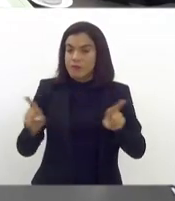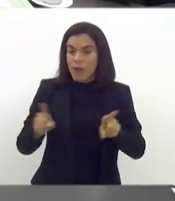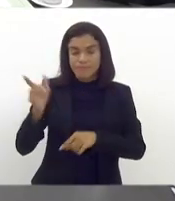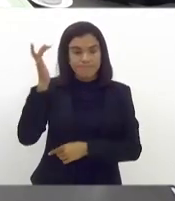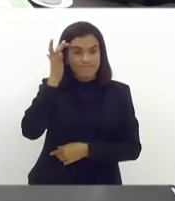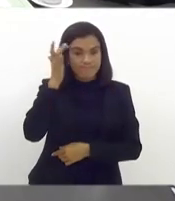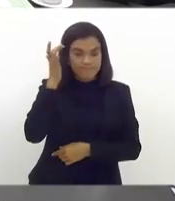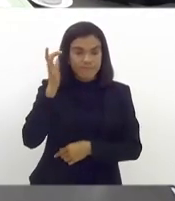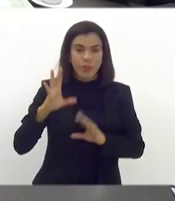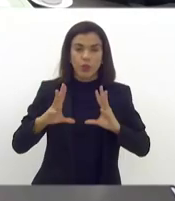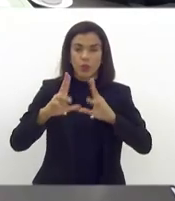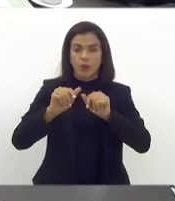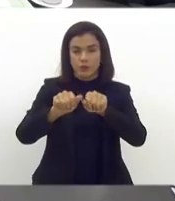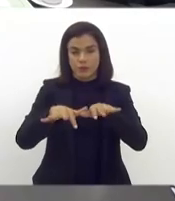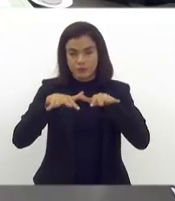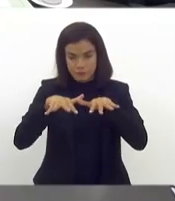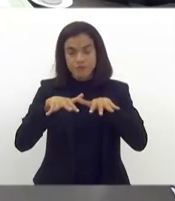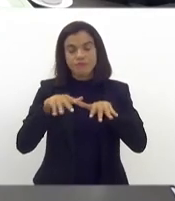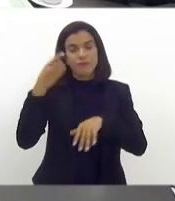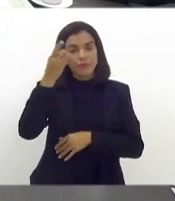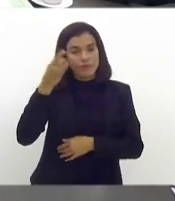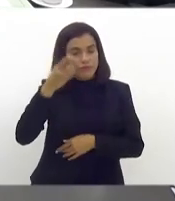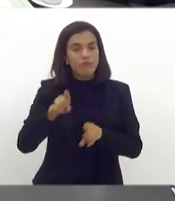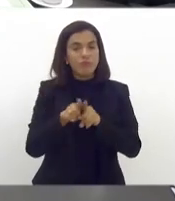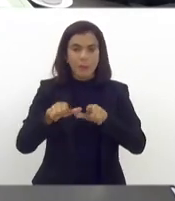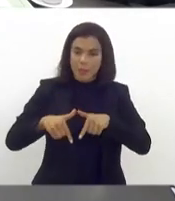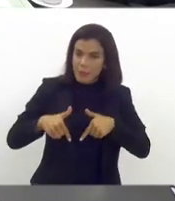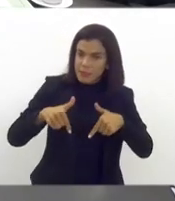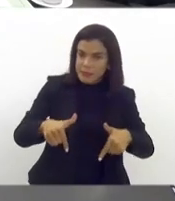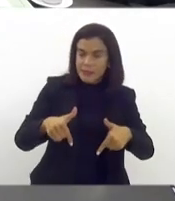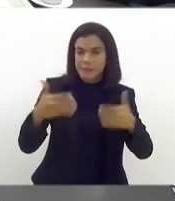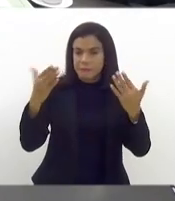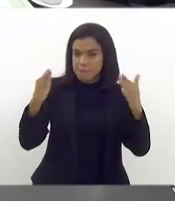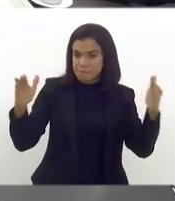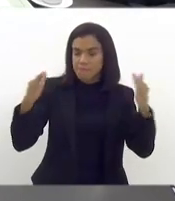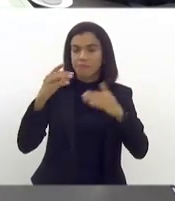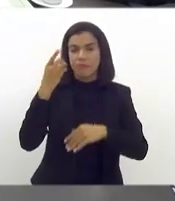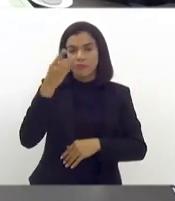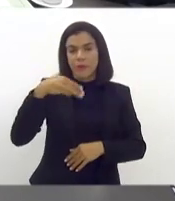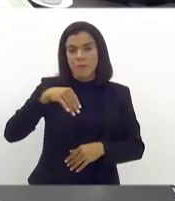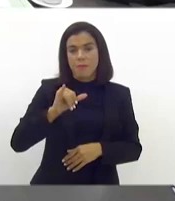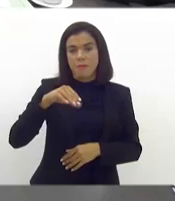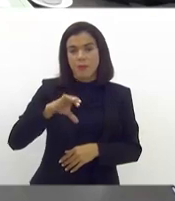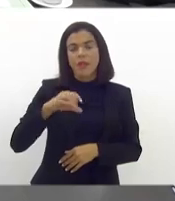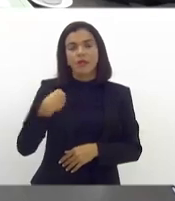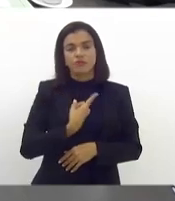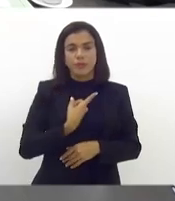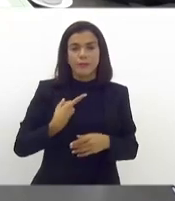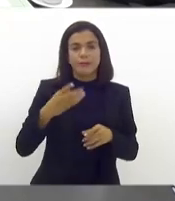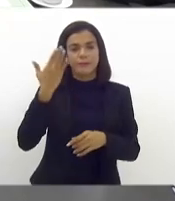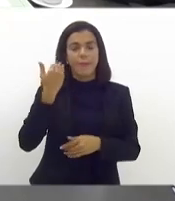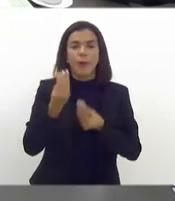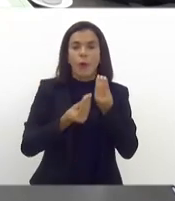Parlamento. Parabenizar o deputado Mink pela bandeira, pela iniciativa. E a gente sabe dos avanços. Não há